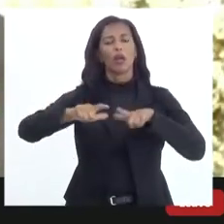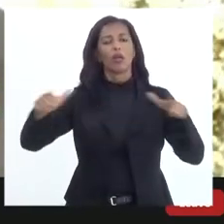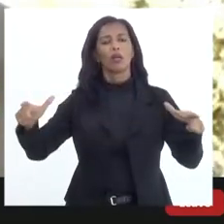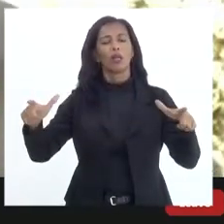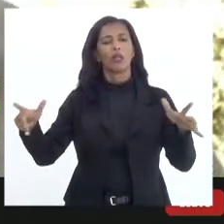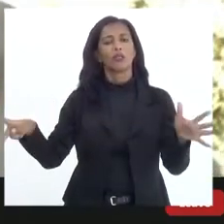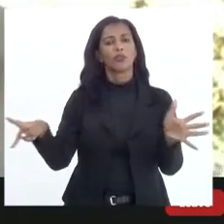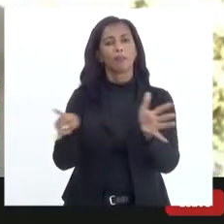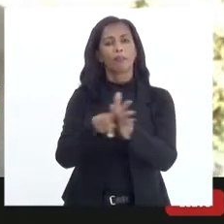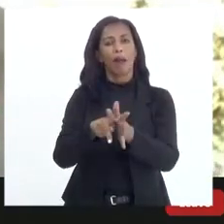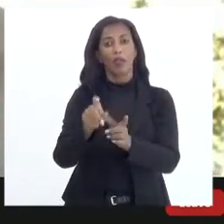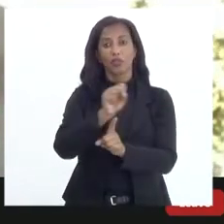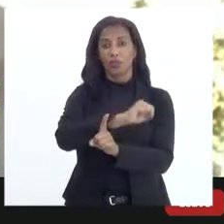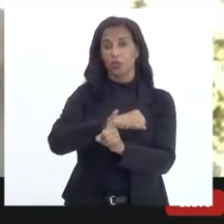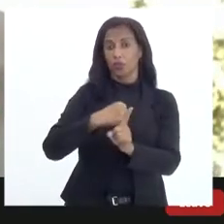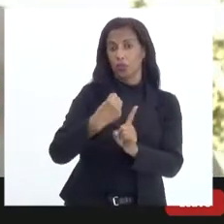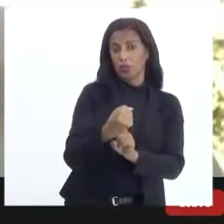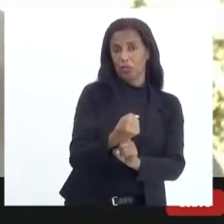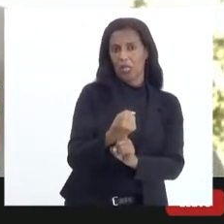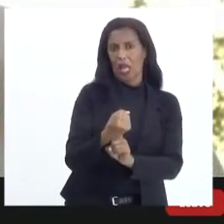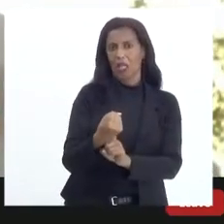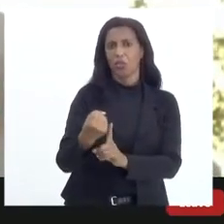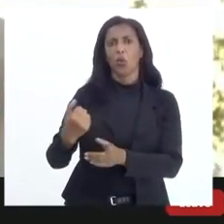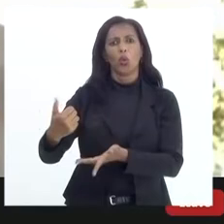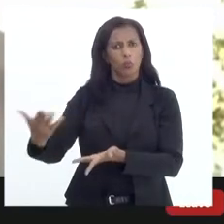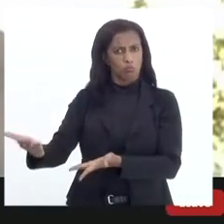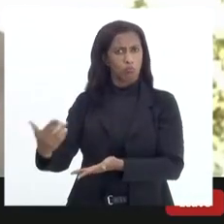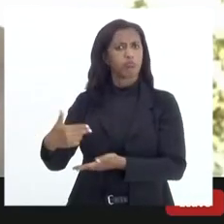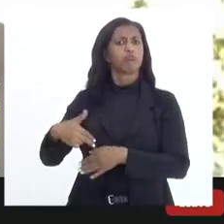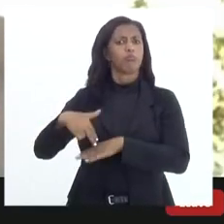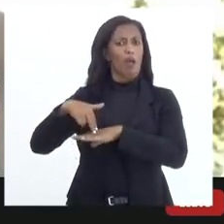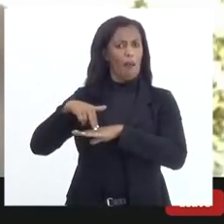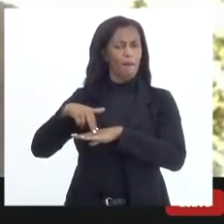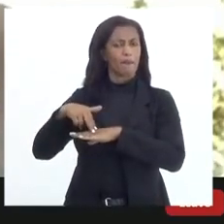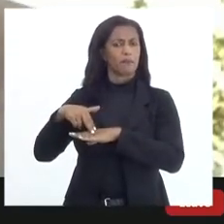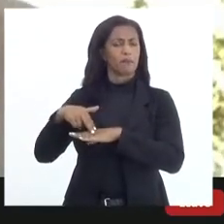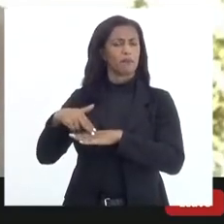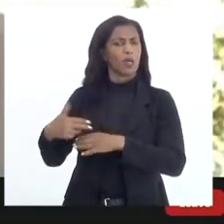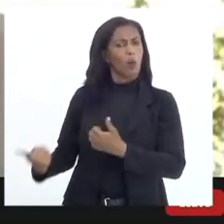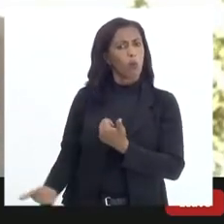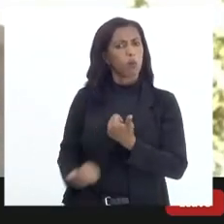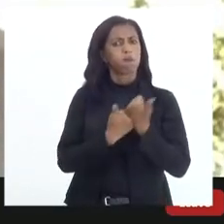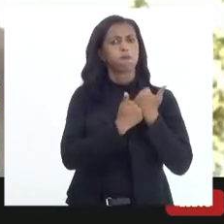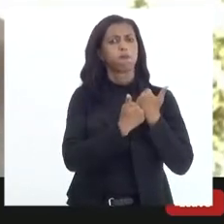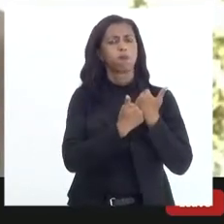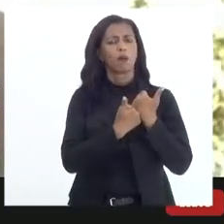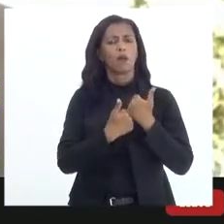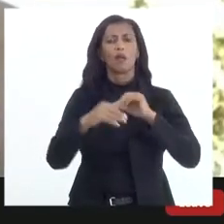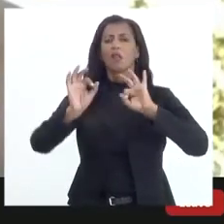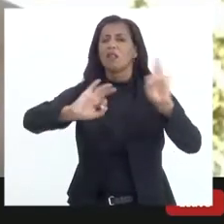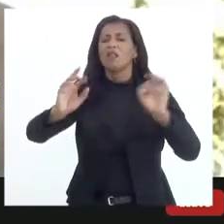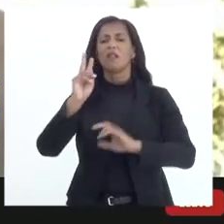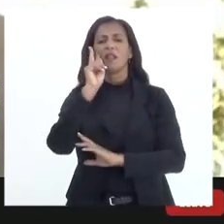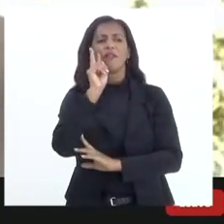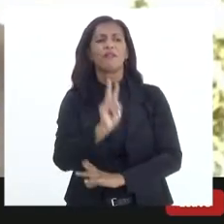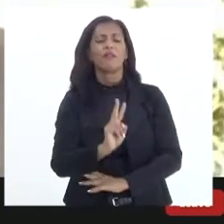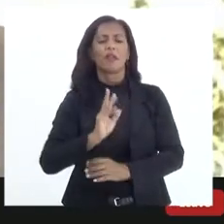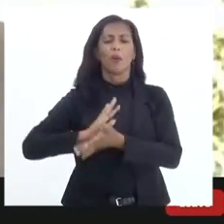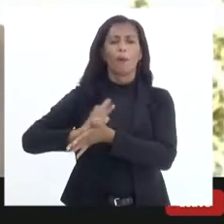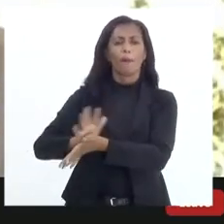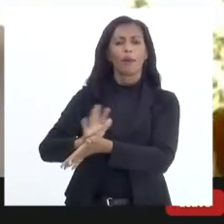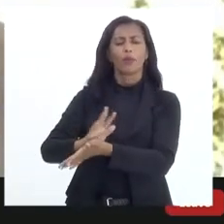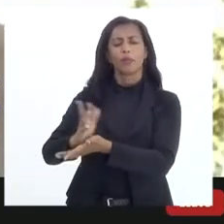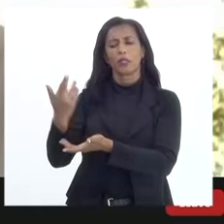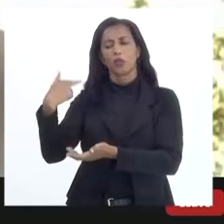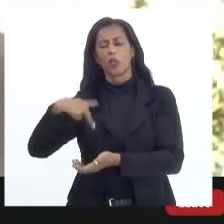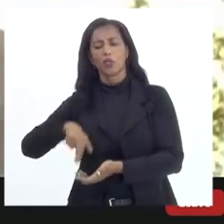da sociedade nos apoia nisso, a grande verdade apoia, porque ninguém vê com bons olhos o preconceito